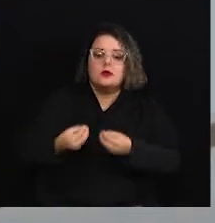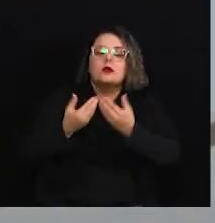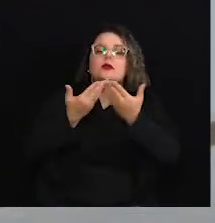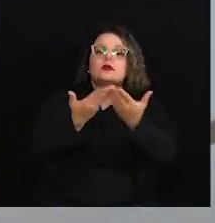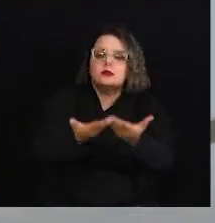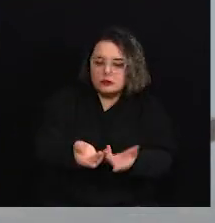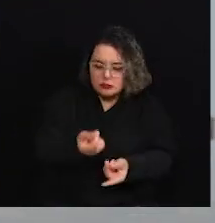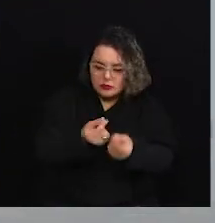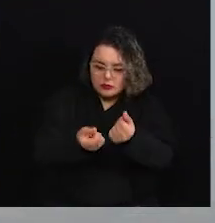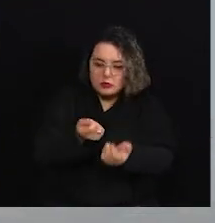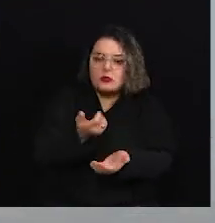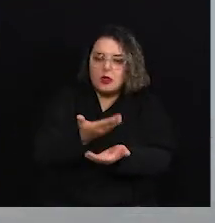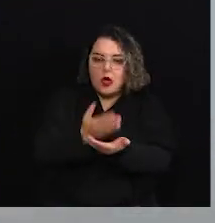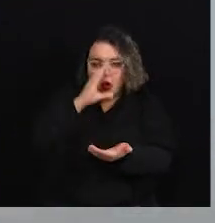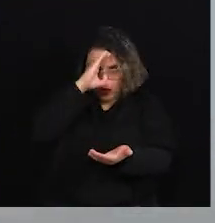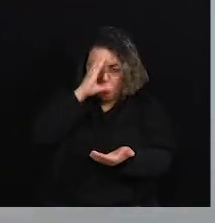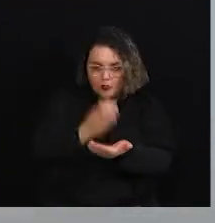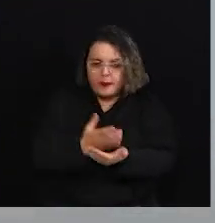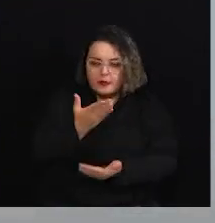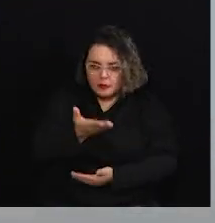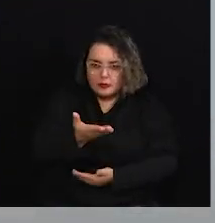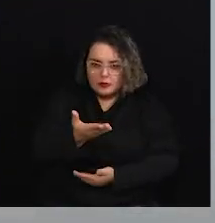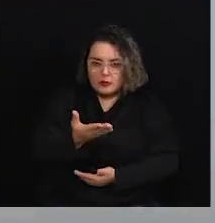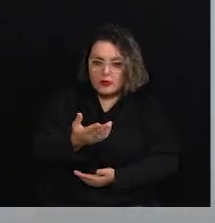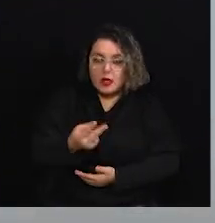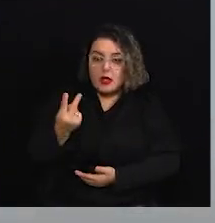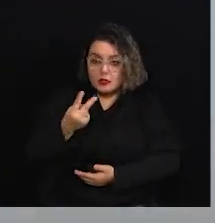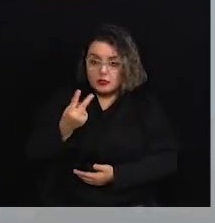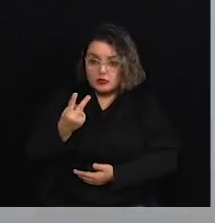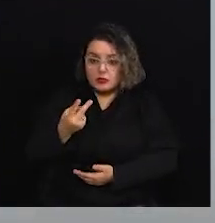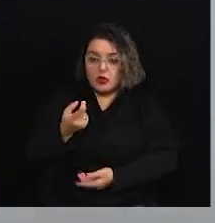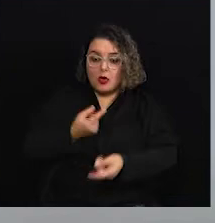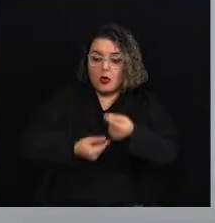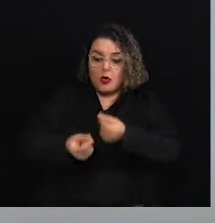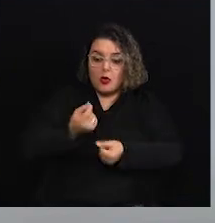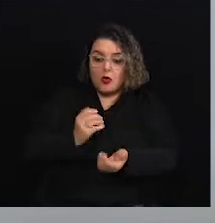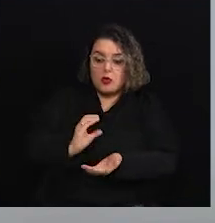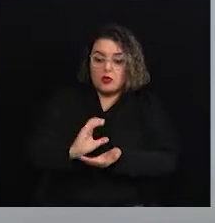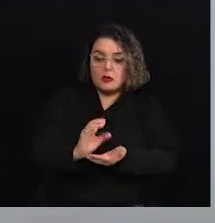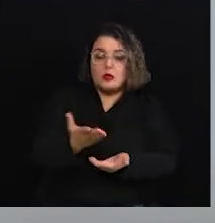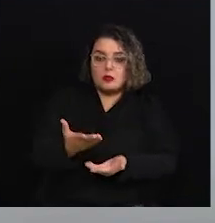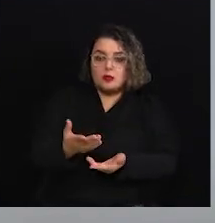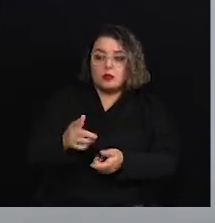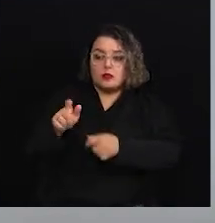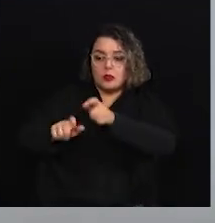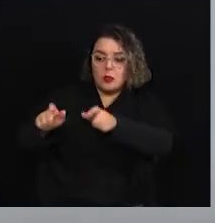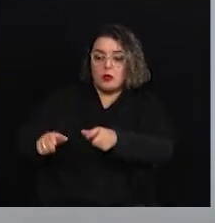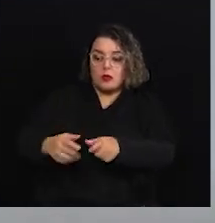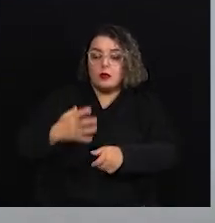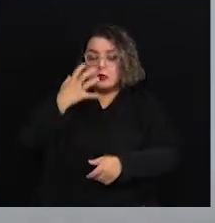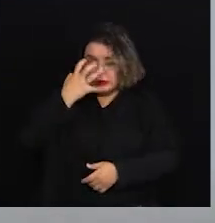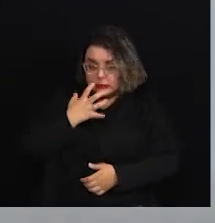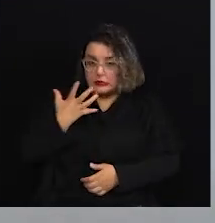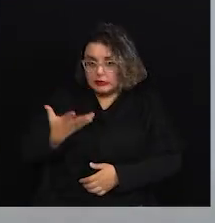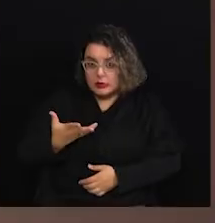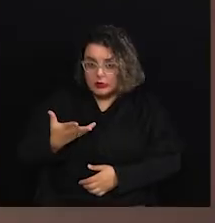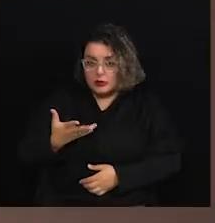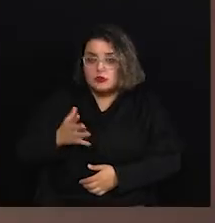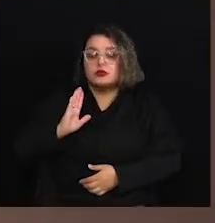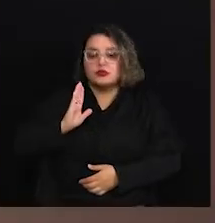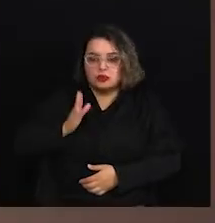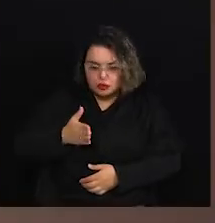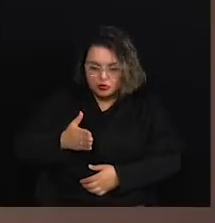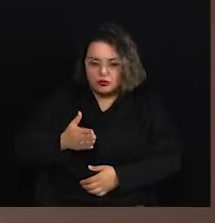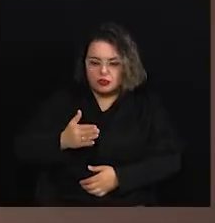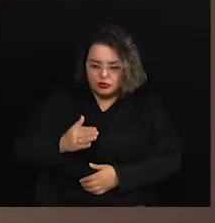dar o dinheiro para você aqui, porque confiam em você. Mas na sua segunda rodada de investimento, procure investidores sérios, investidores que